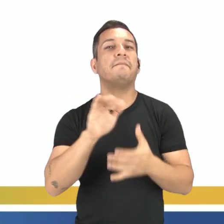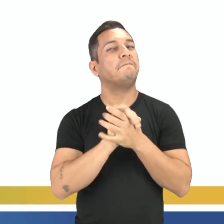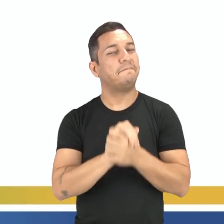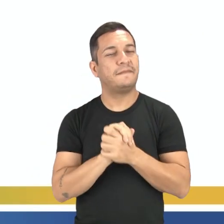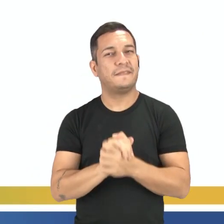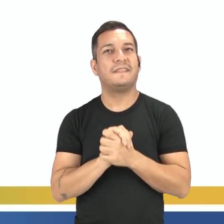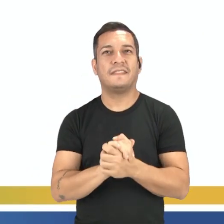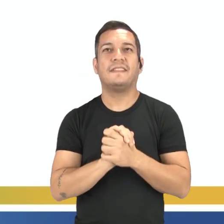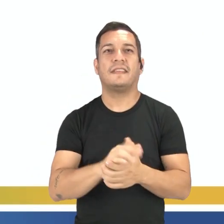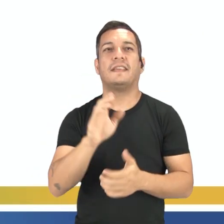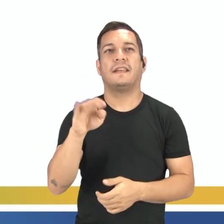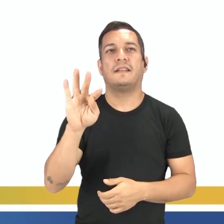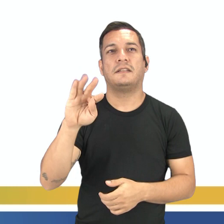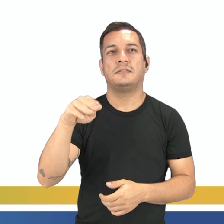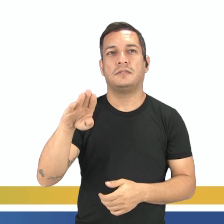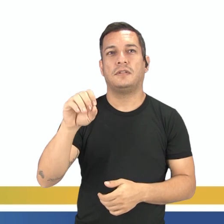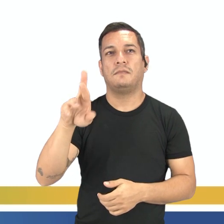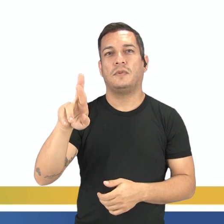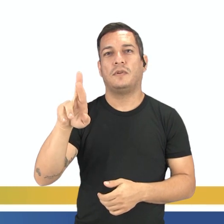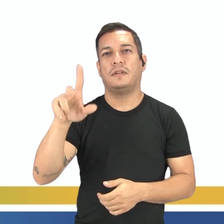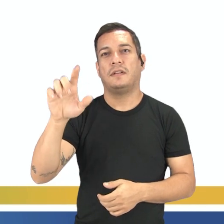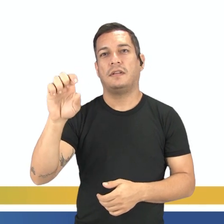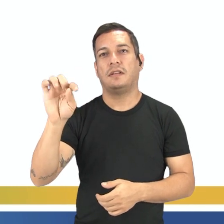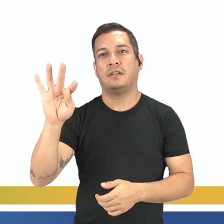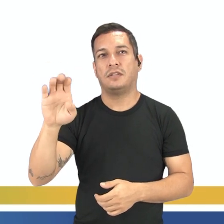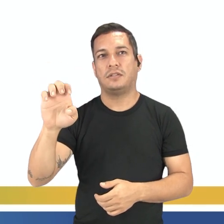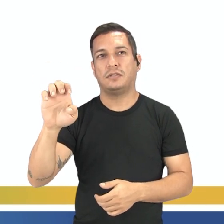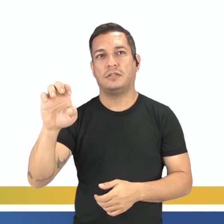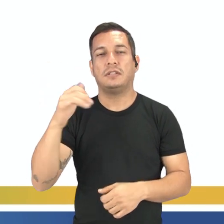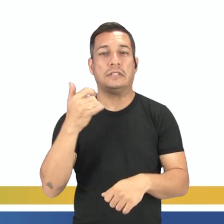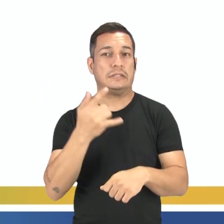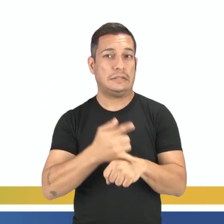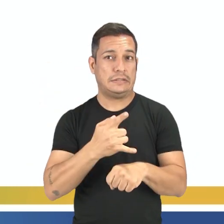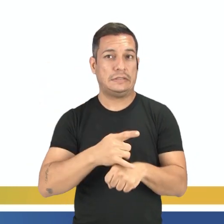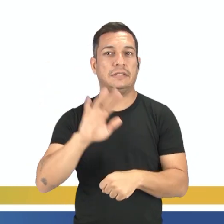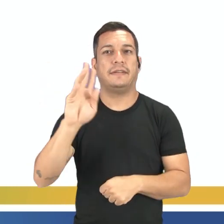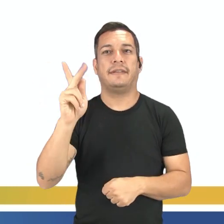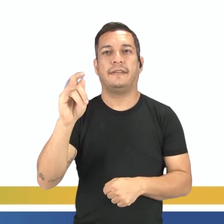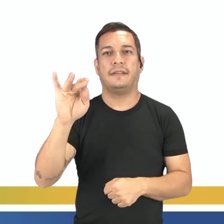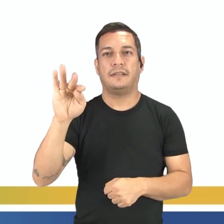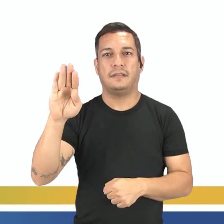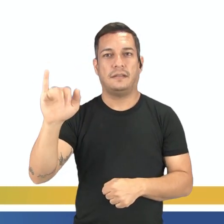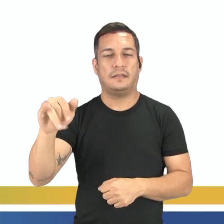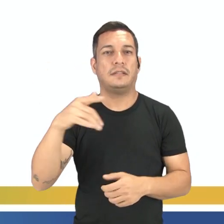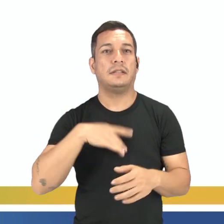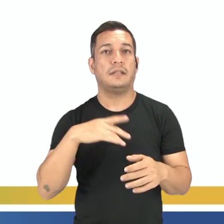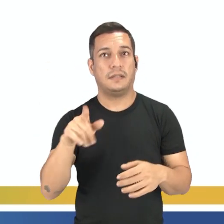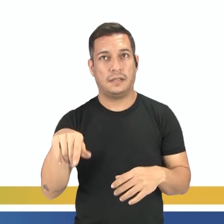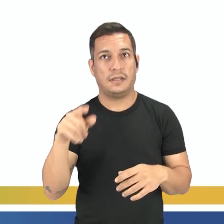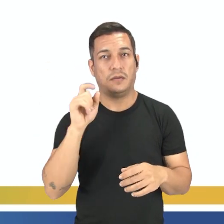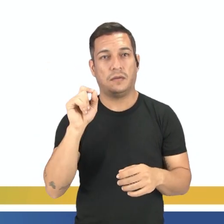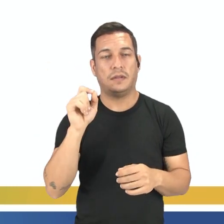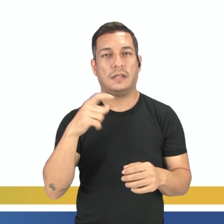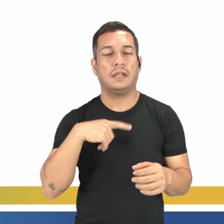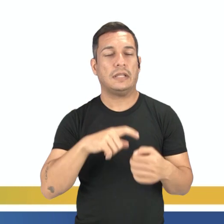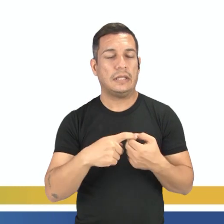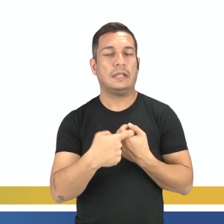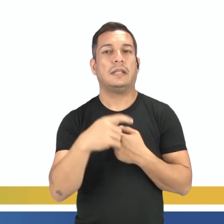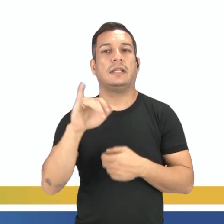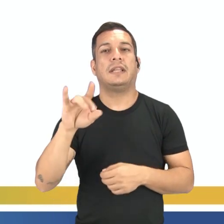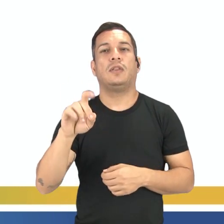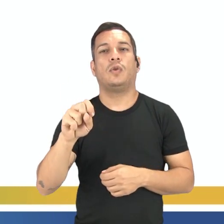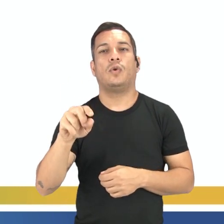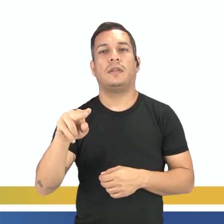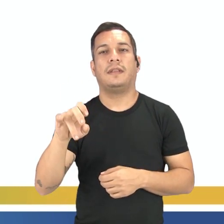no Timor-Leste e no Haiti. O Timor-Leste em relação à independência com a Indonésia e o Haiti, tanto